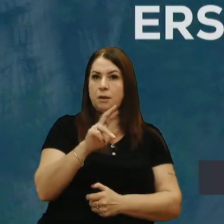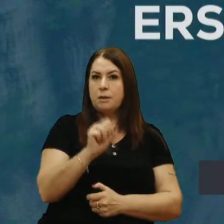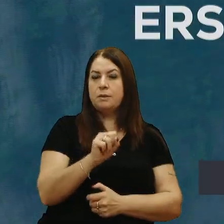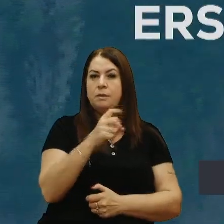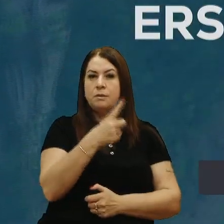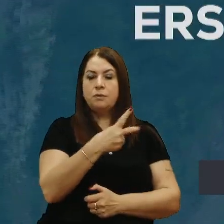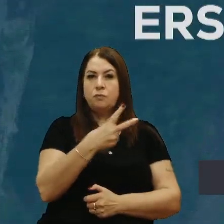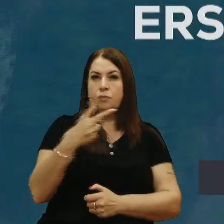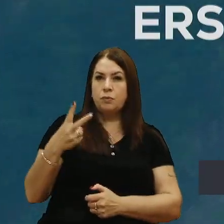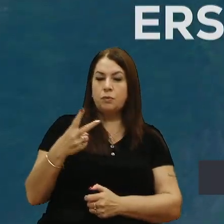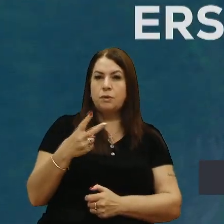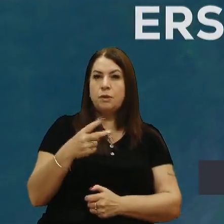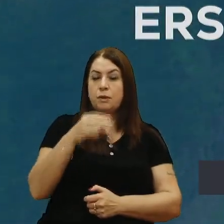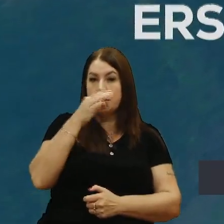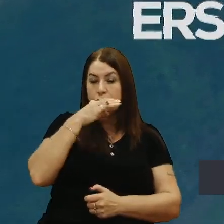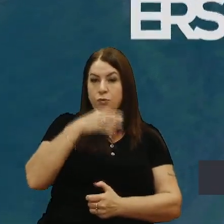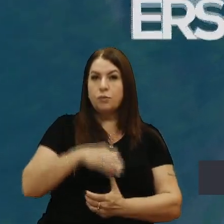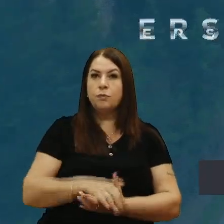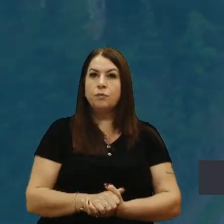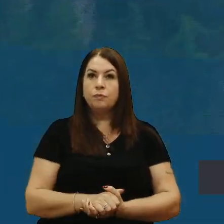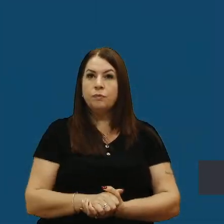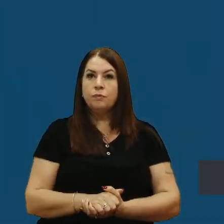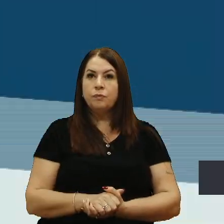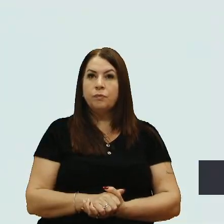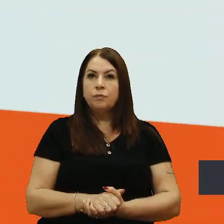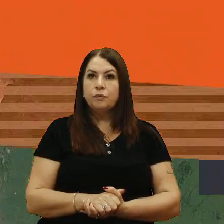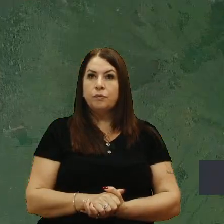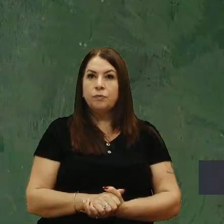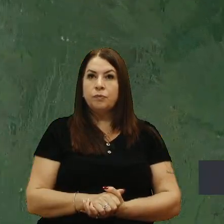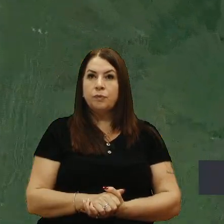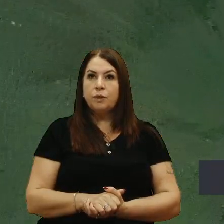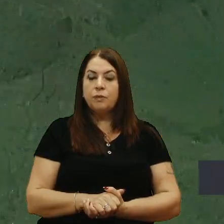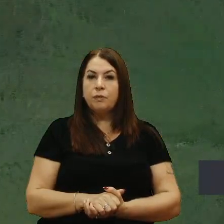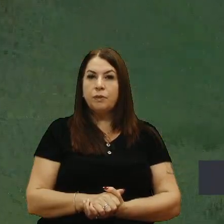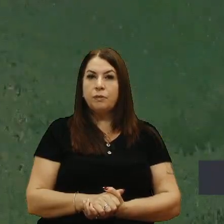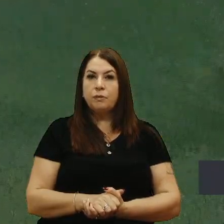ERS 122 em Caxias do Sul.